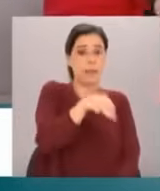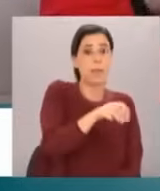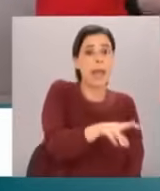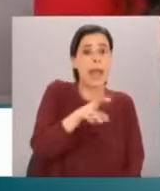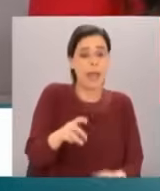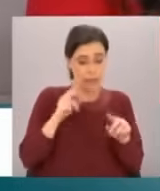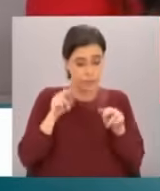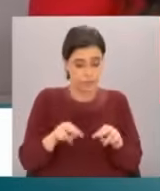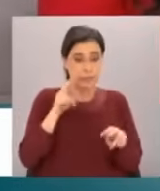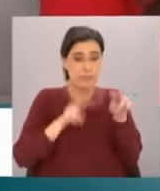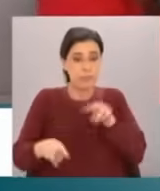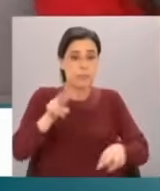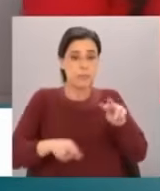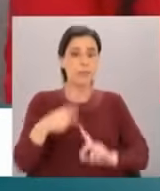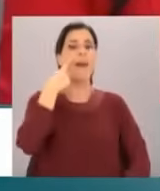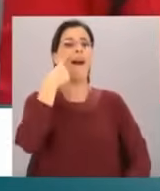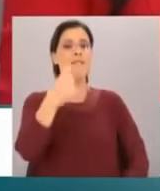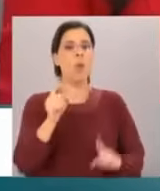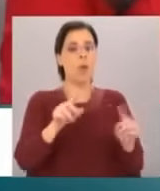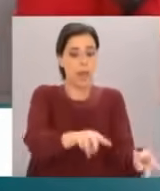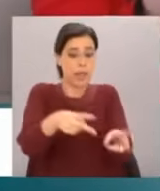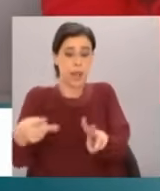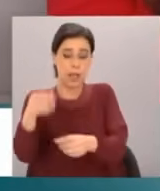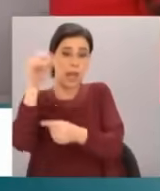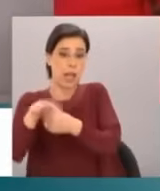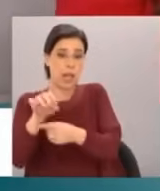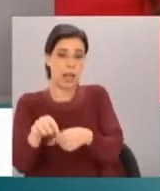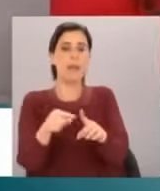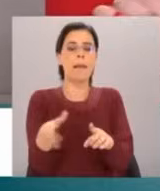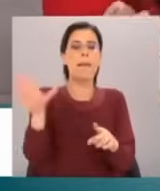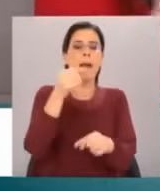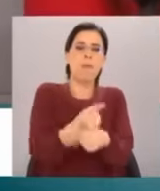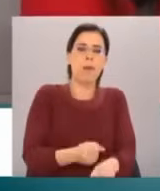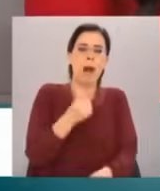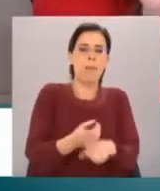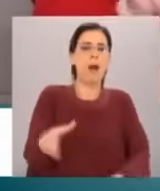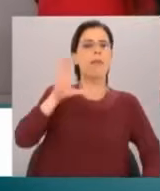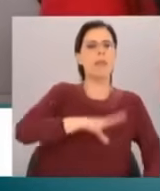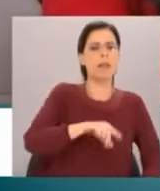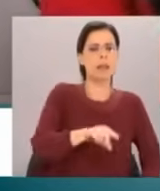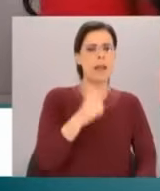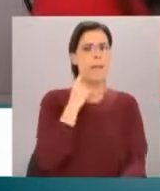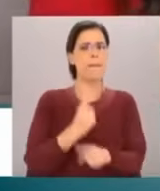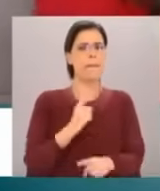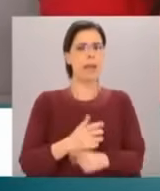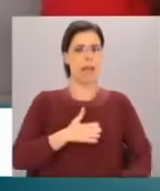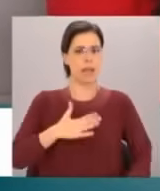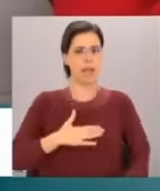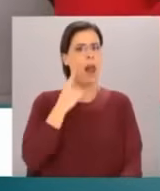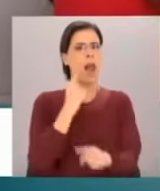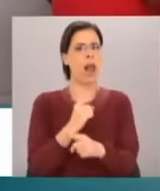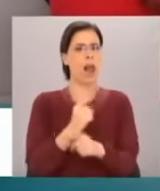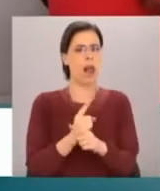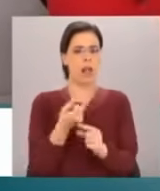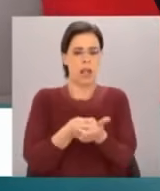prr e fizemos este mesmo exercício eficaz para a transição energética são mais dos mesmos vão receber vão ser estas mesmas entidades com